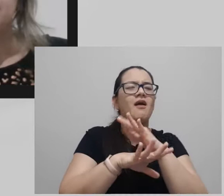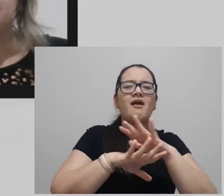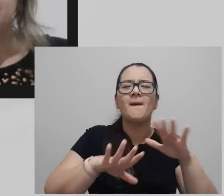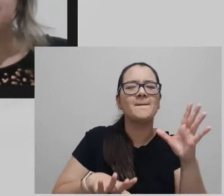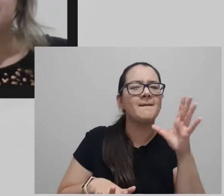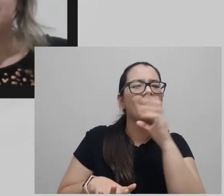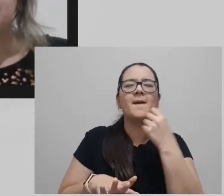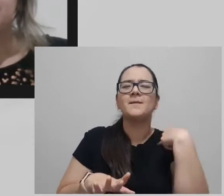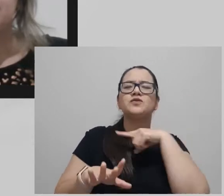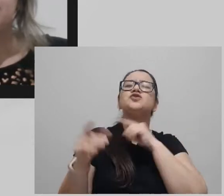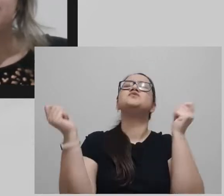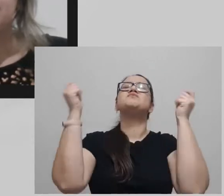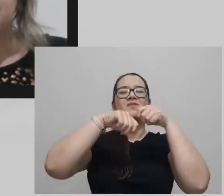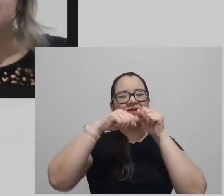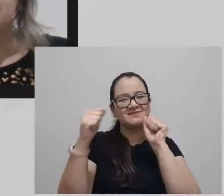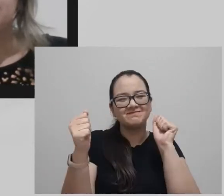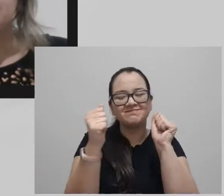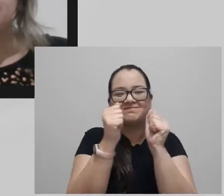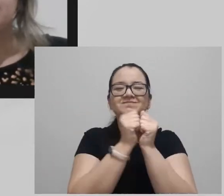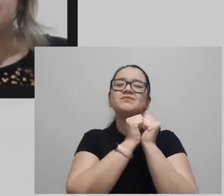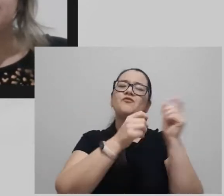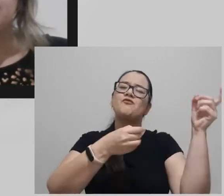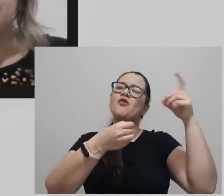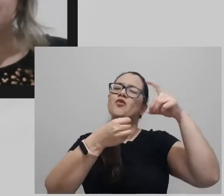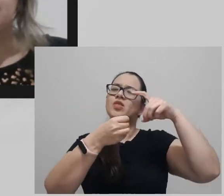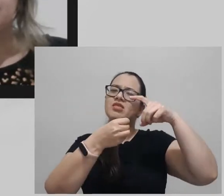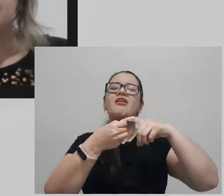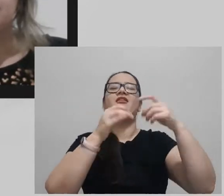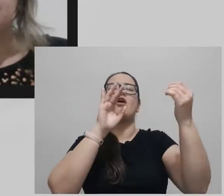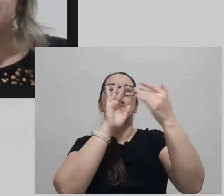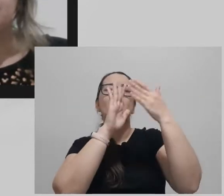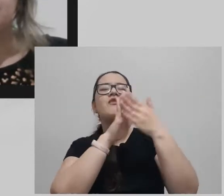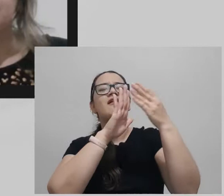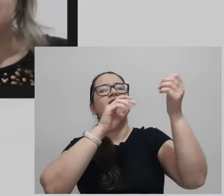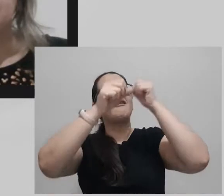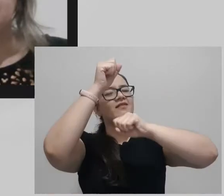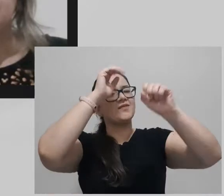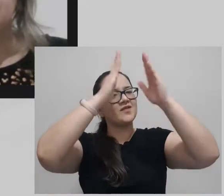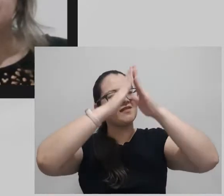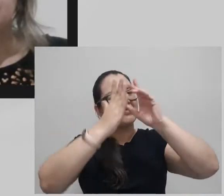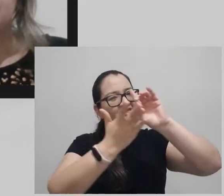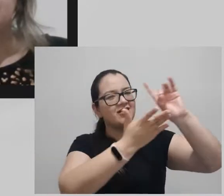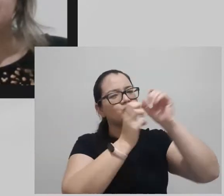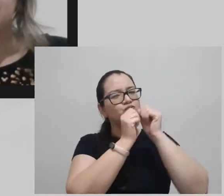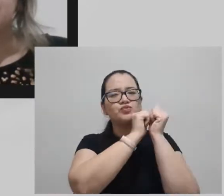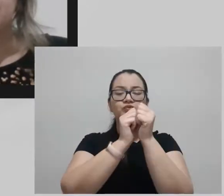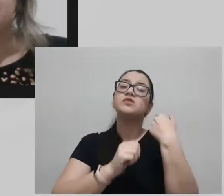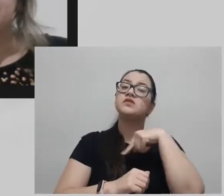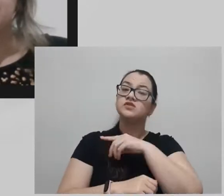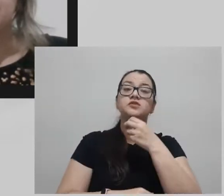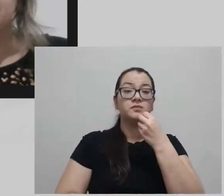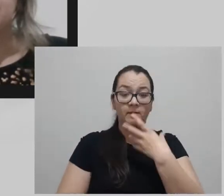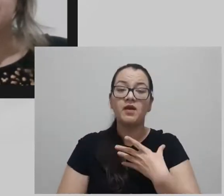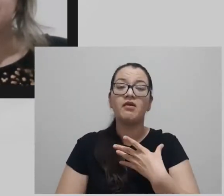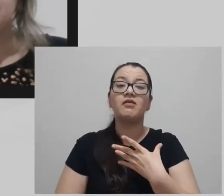que nós possamos nos encontrar novamente em louvor e adoração ao nosso Deus. Nós estamos bem, eu louvo ao Senhor, porque Ele